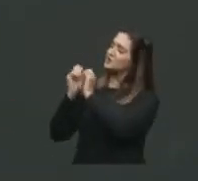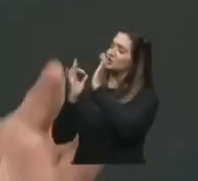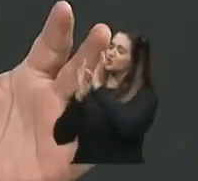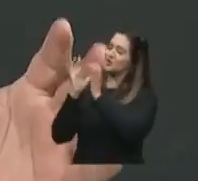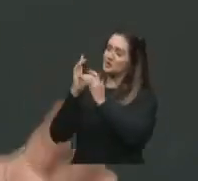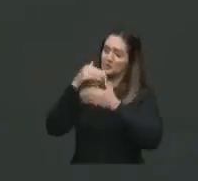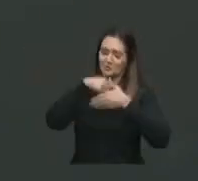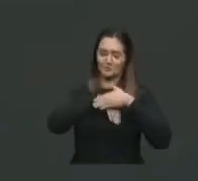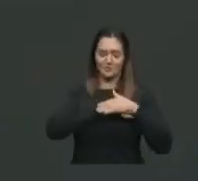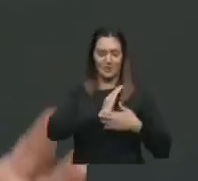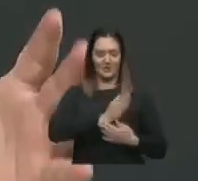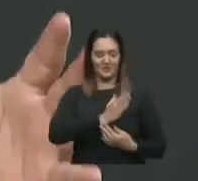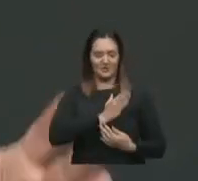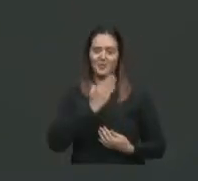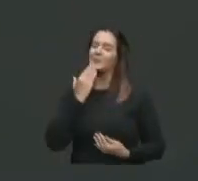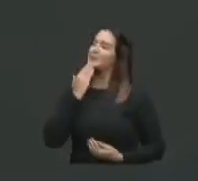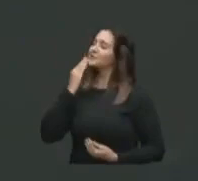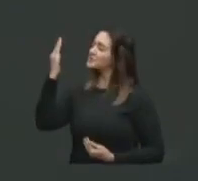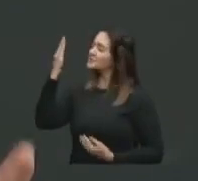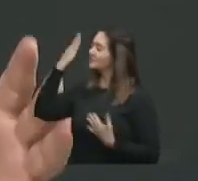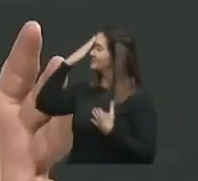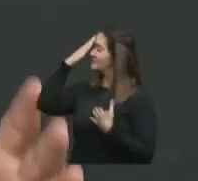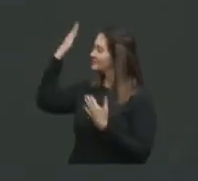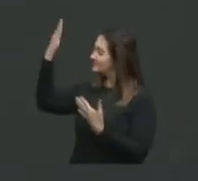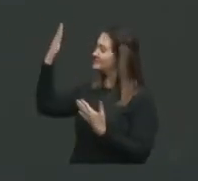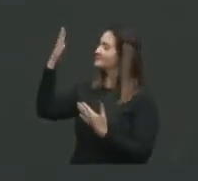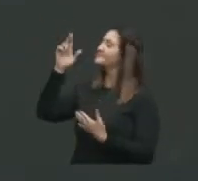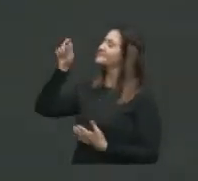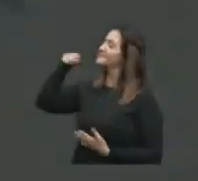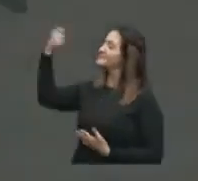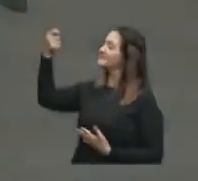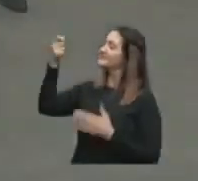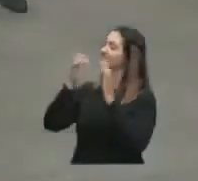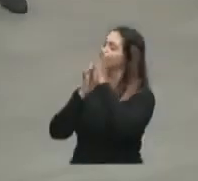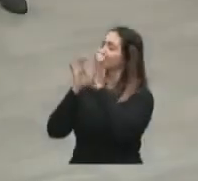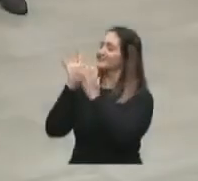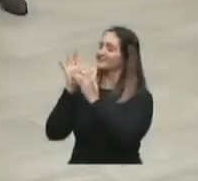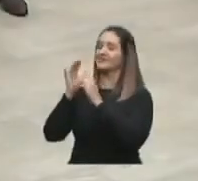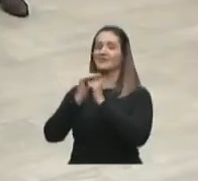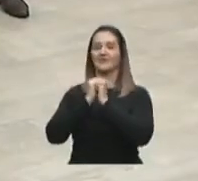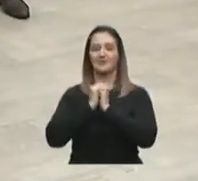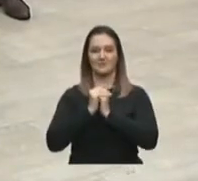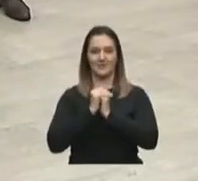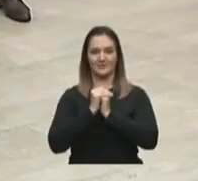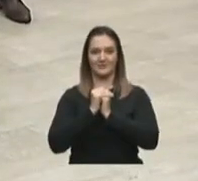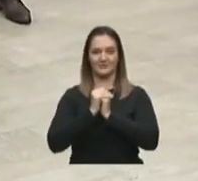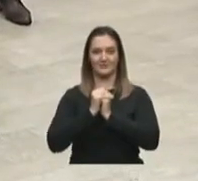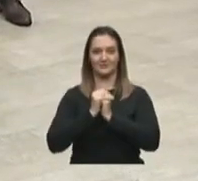coração. É o nosso pedido e nossa gratidão. Em nome de Jesus, amém.